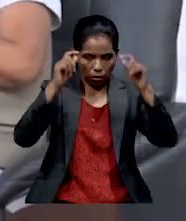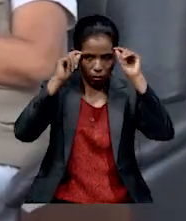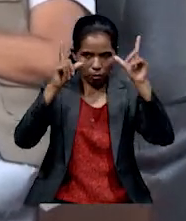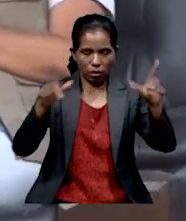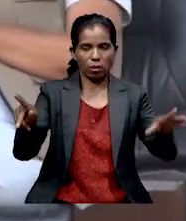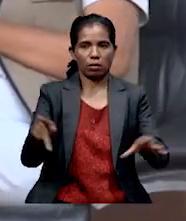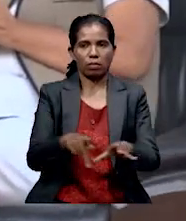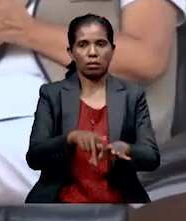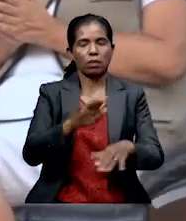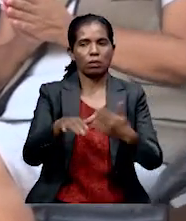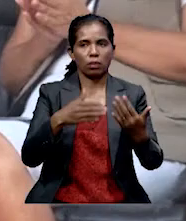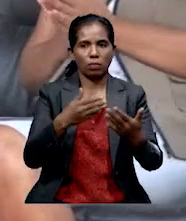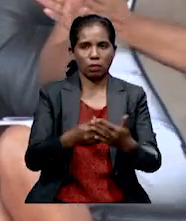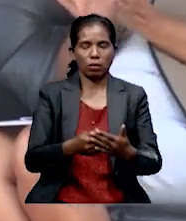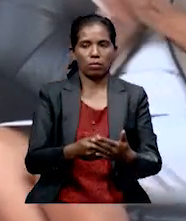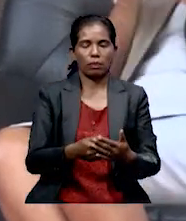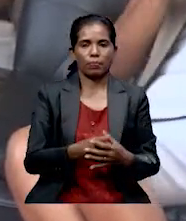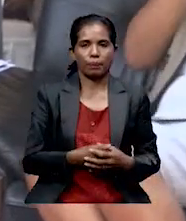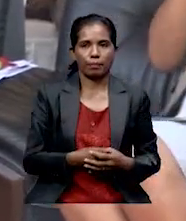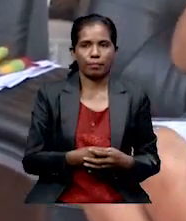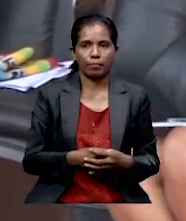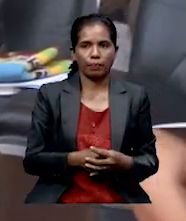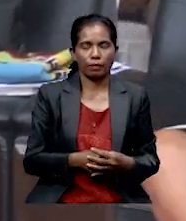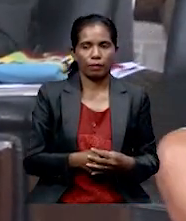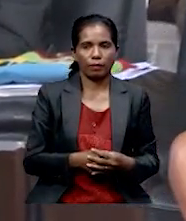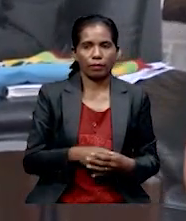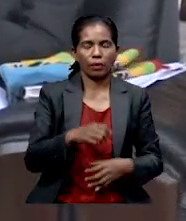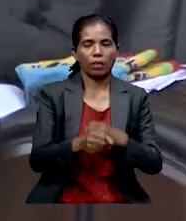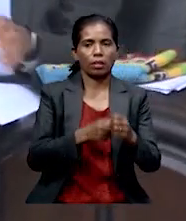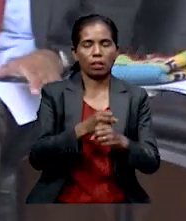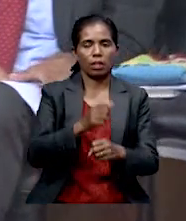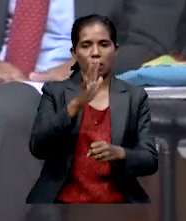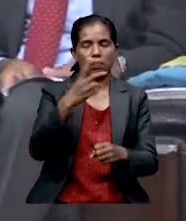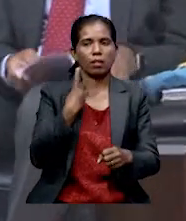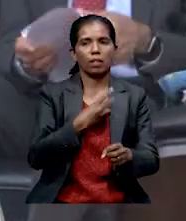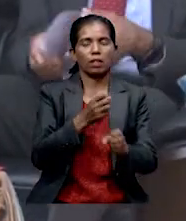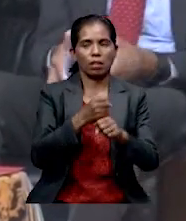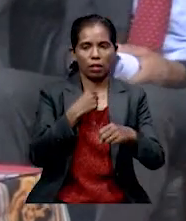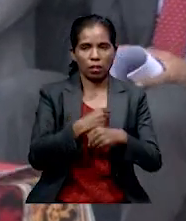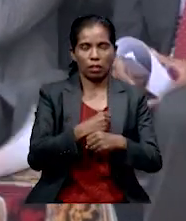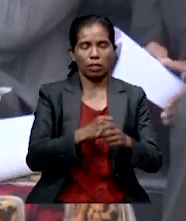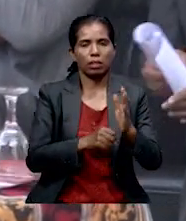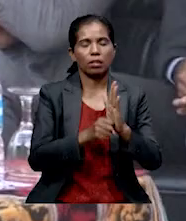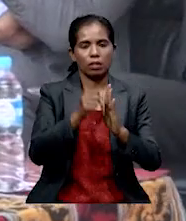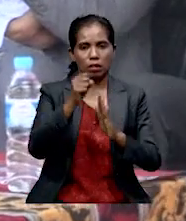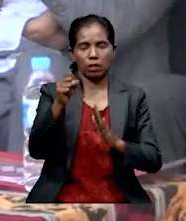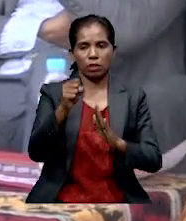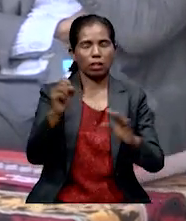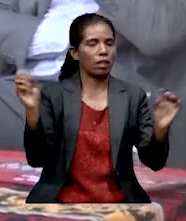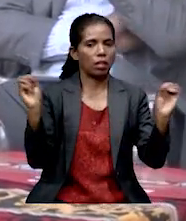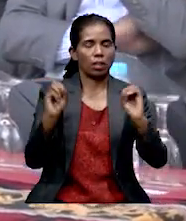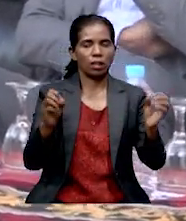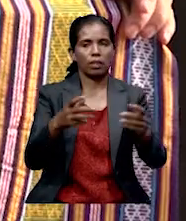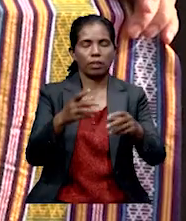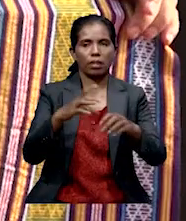tu participa Roto Census Ney. Eleição, tem um lima de Halo, Census, lá aí a raiz de mundo